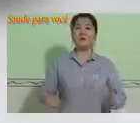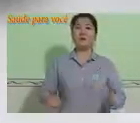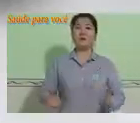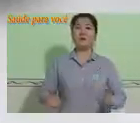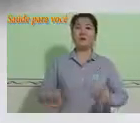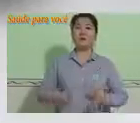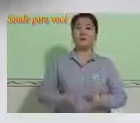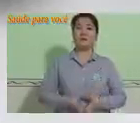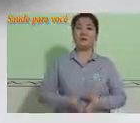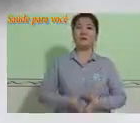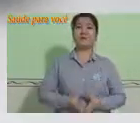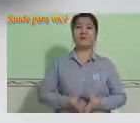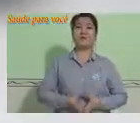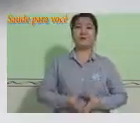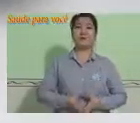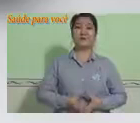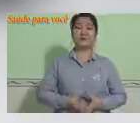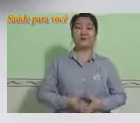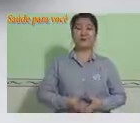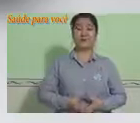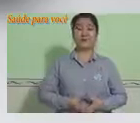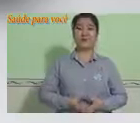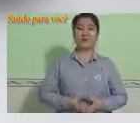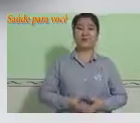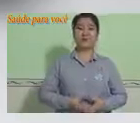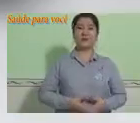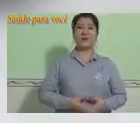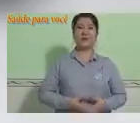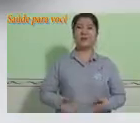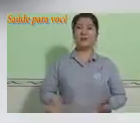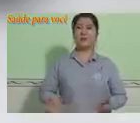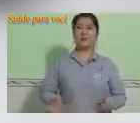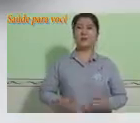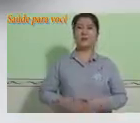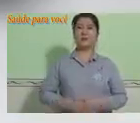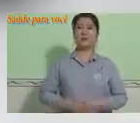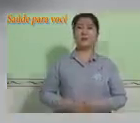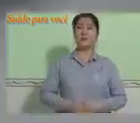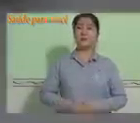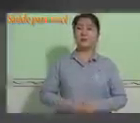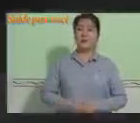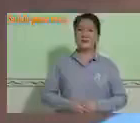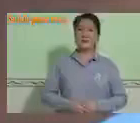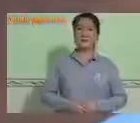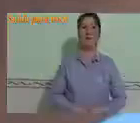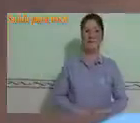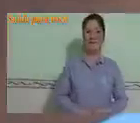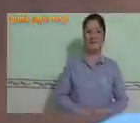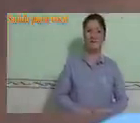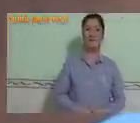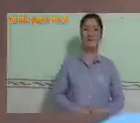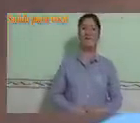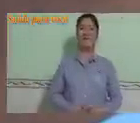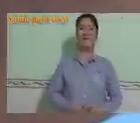tecidos sensíveis que podem facilmente absorver as substâncias químicas, ficar irritados e até sofrer lesões